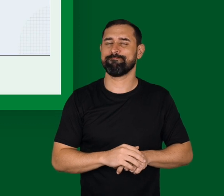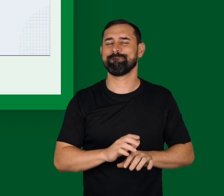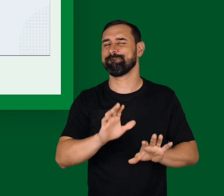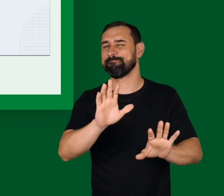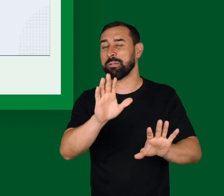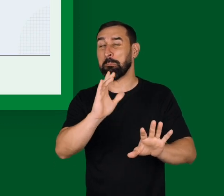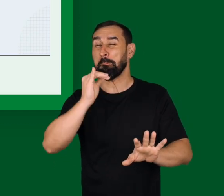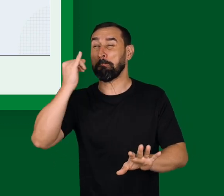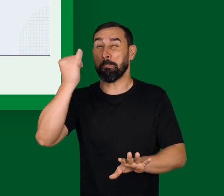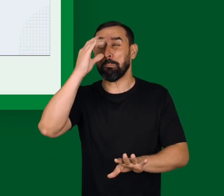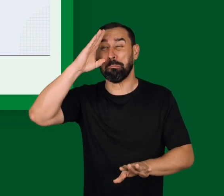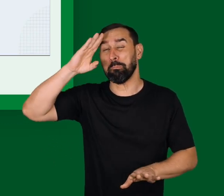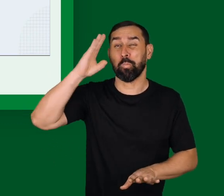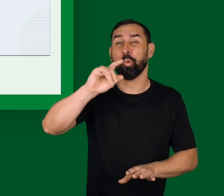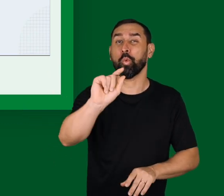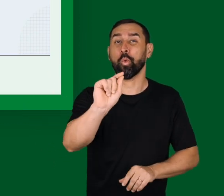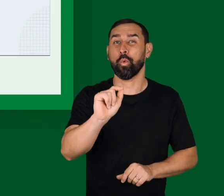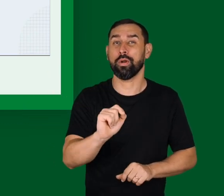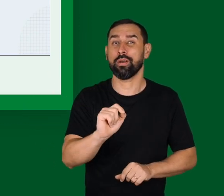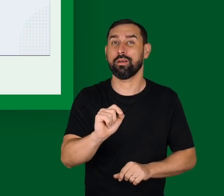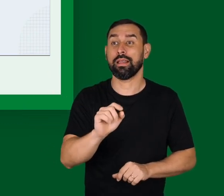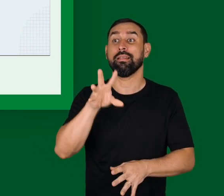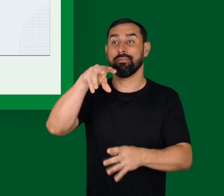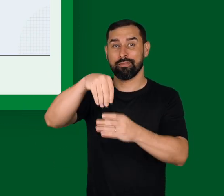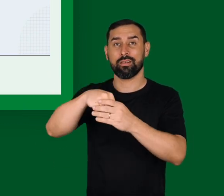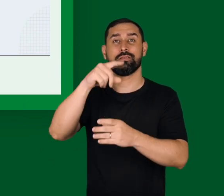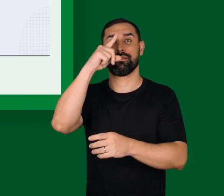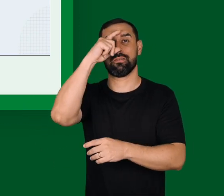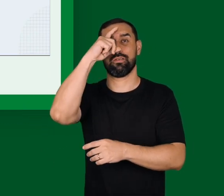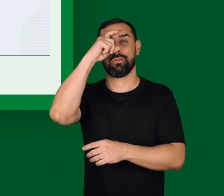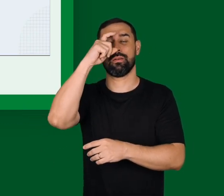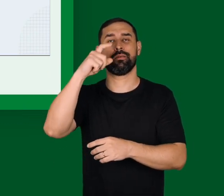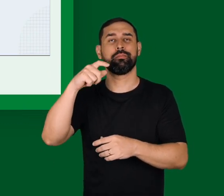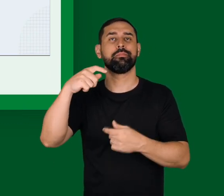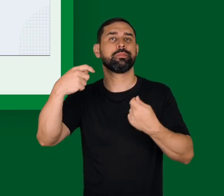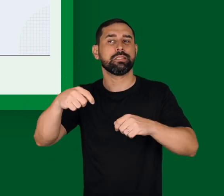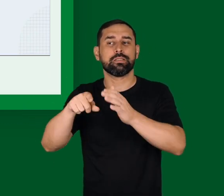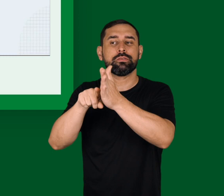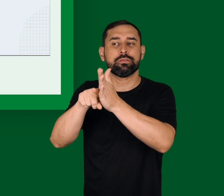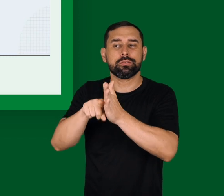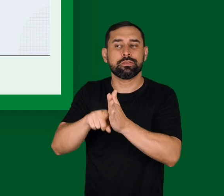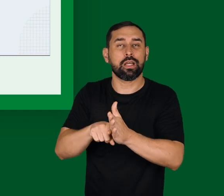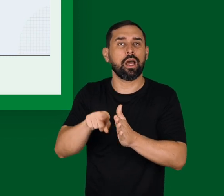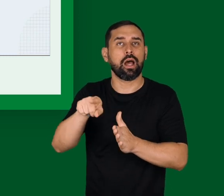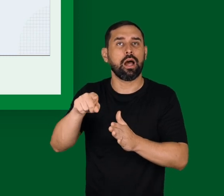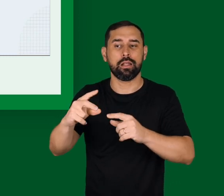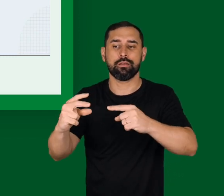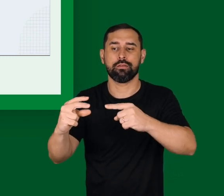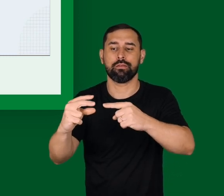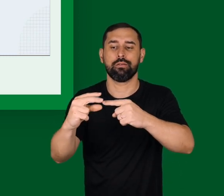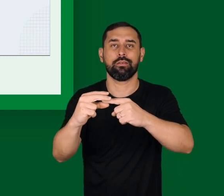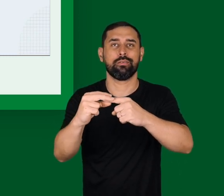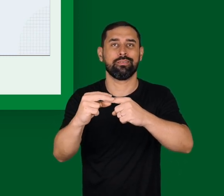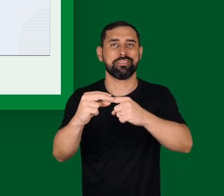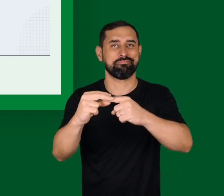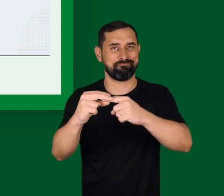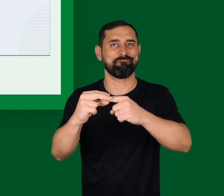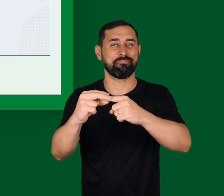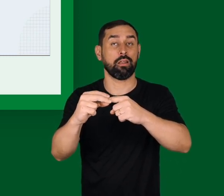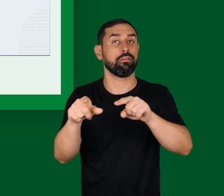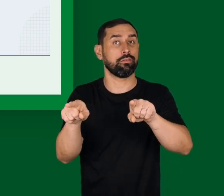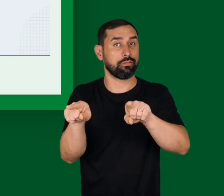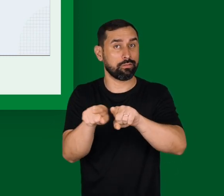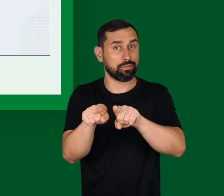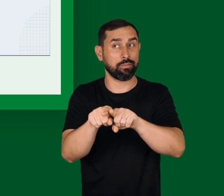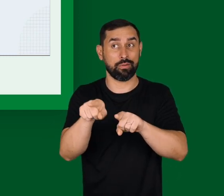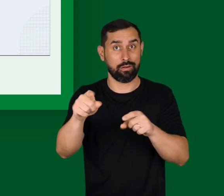tá? Mas é importante que a gente tenha, no mínimo, dentro da unidade hospitalar, a gente consiga ter